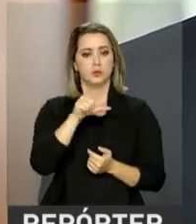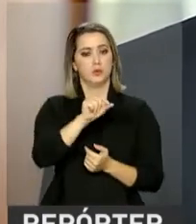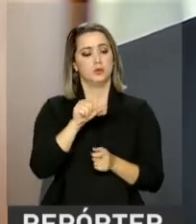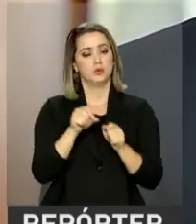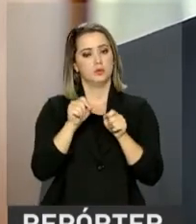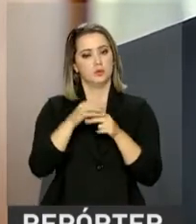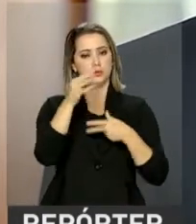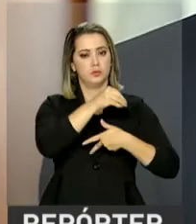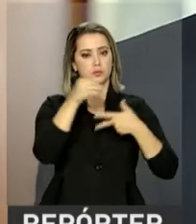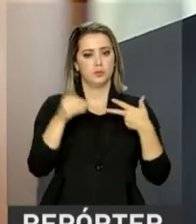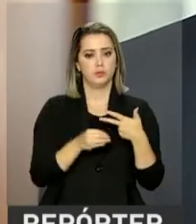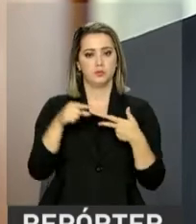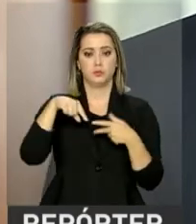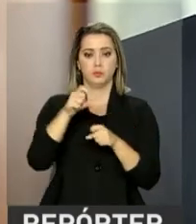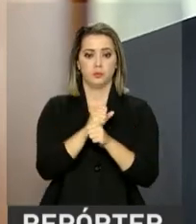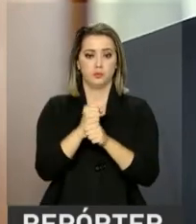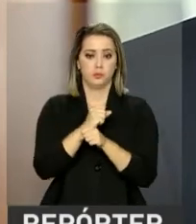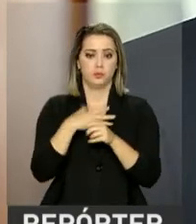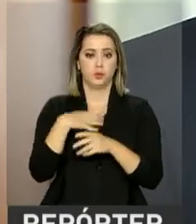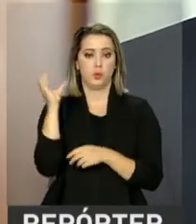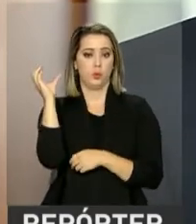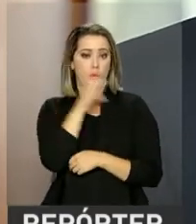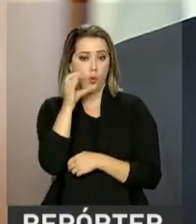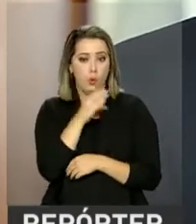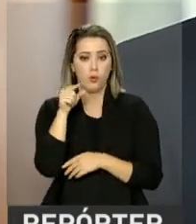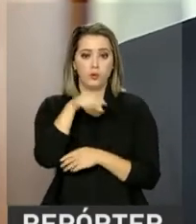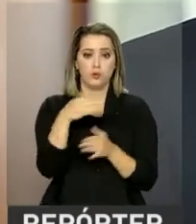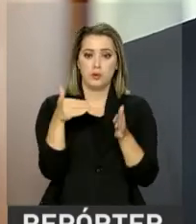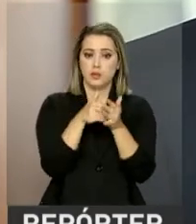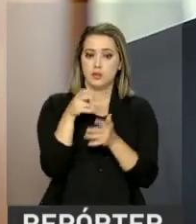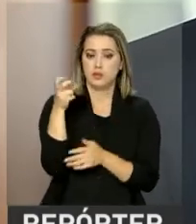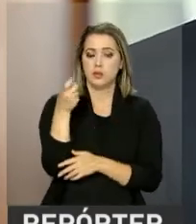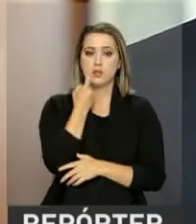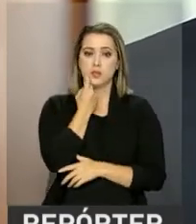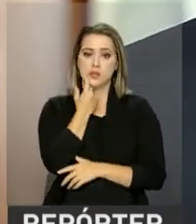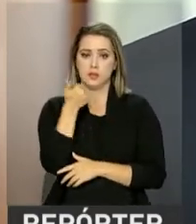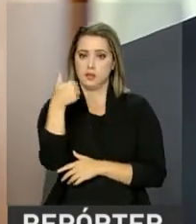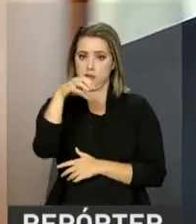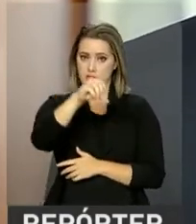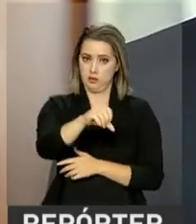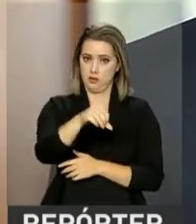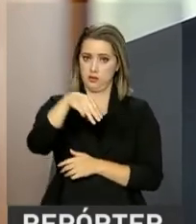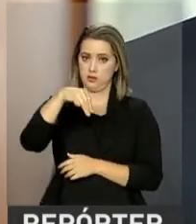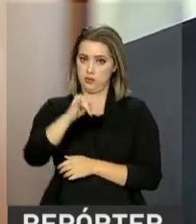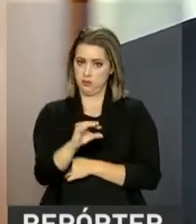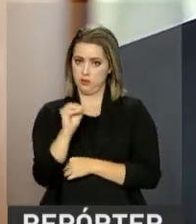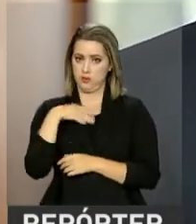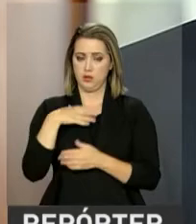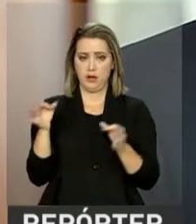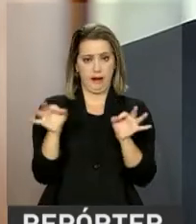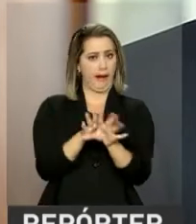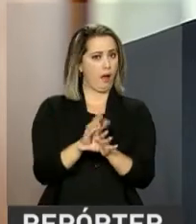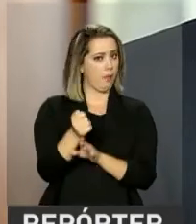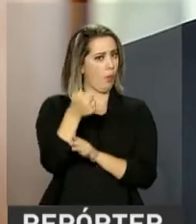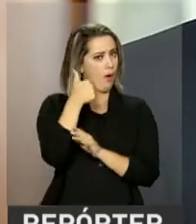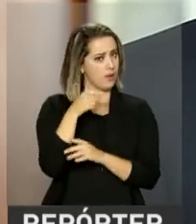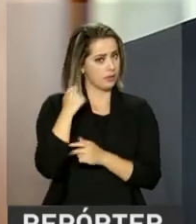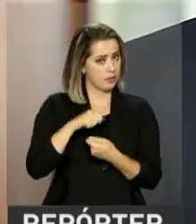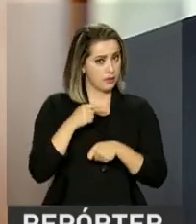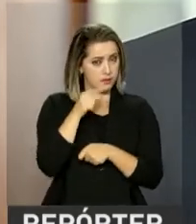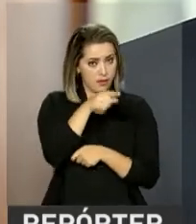Enem em 2017. Então, corram até sexta-feira, dia 19, o prazo está aí se encerrando e é preciso